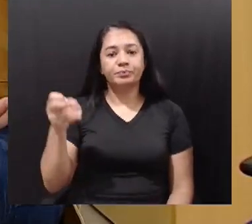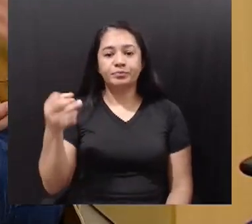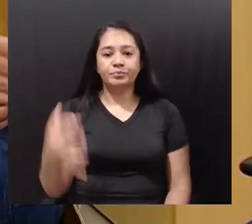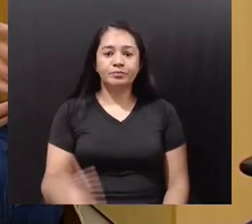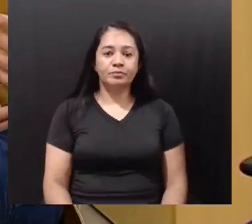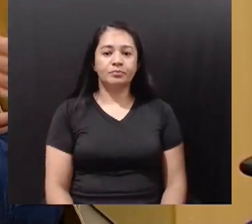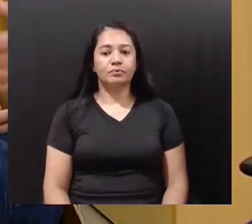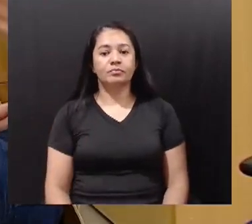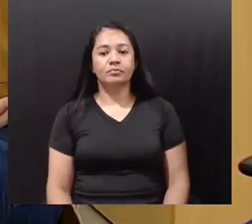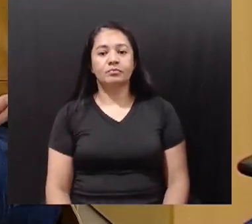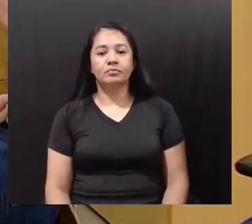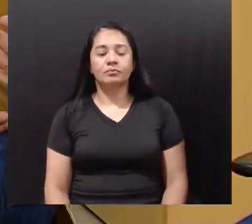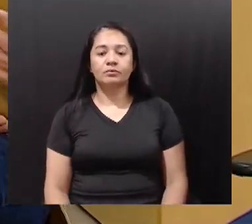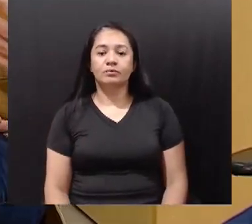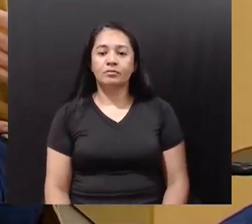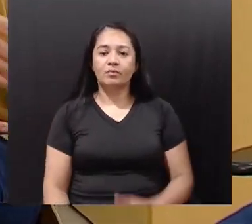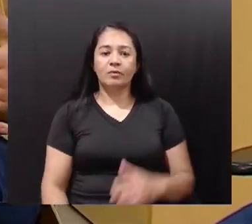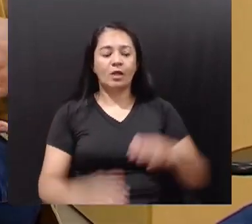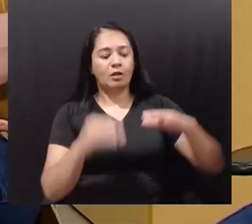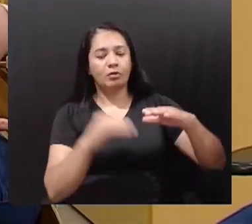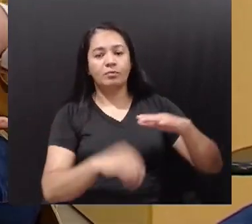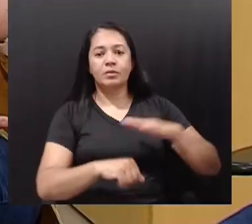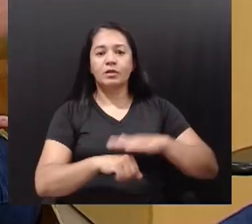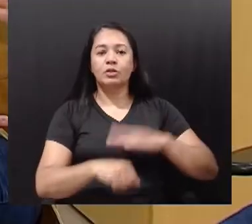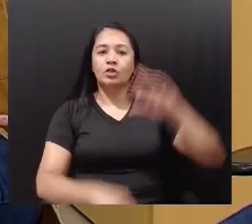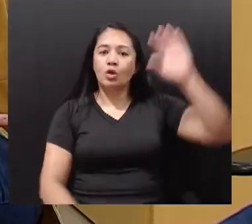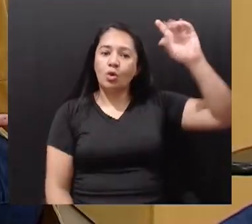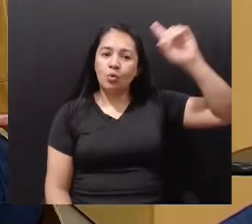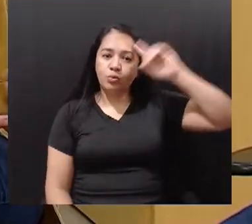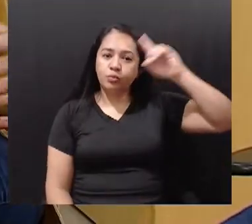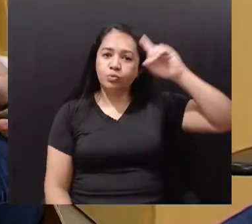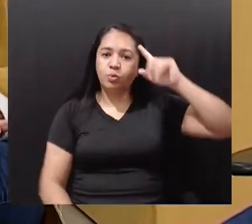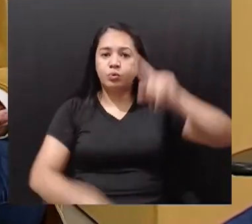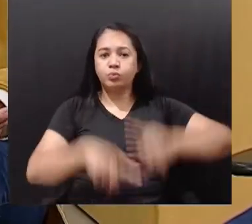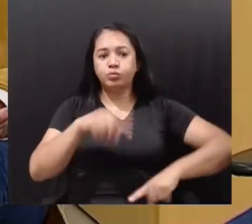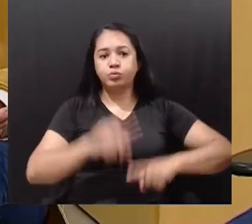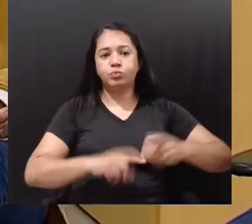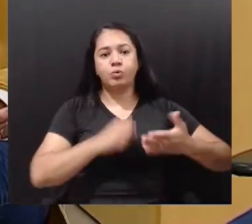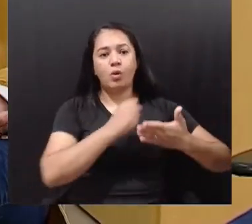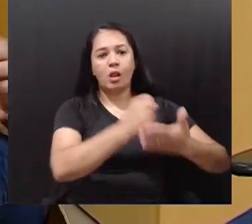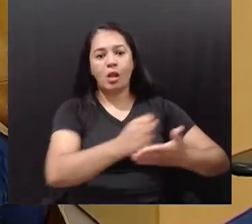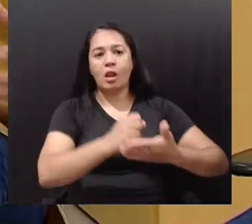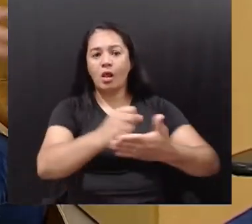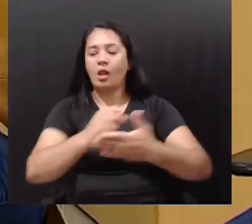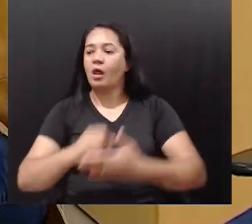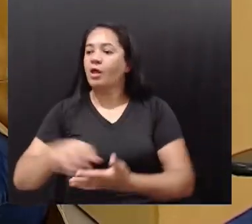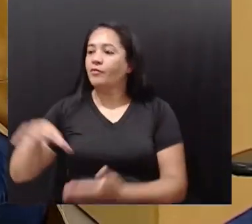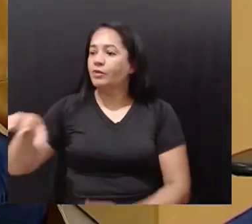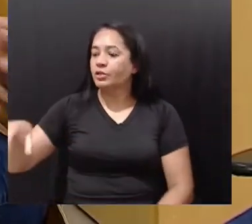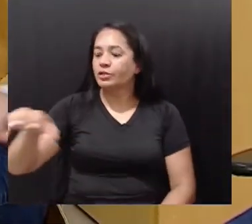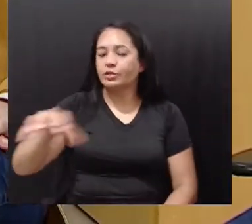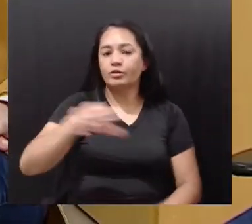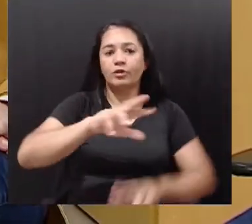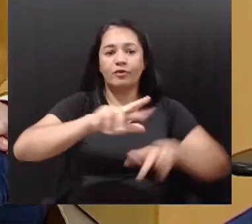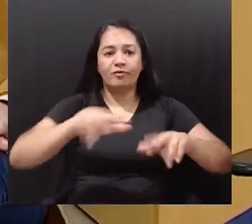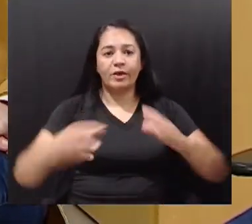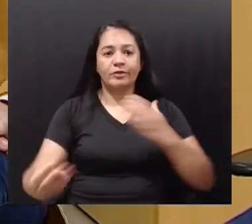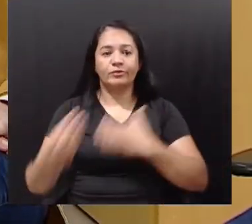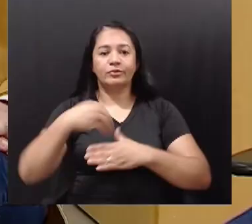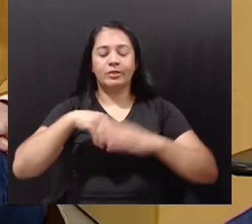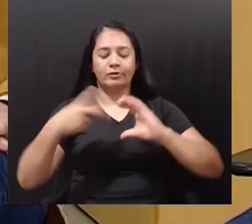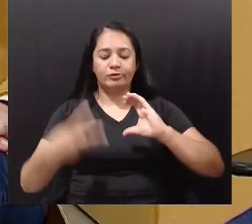fazem diariamente entregas de itens para os diversos setores da casa para subsidiar a